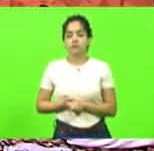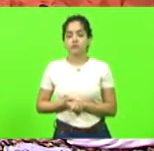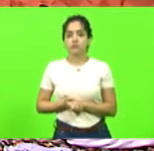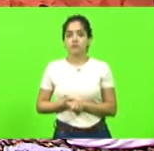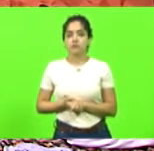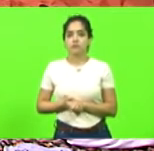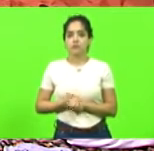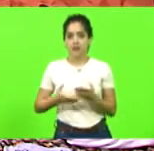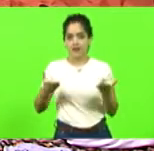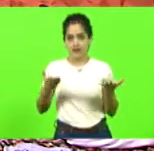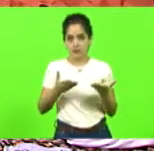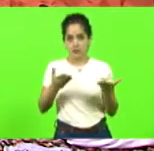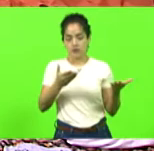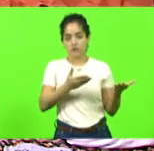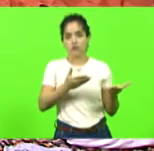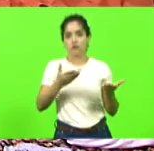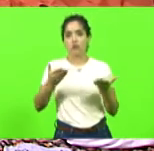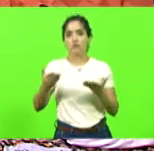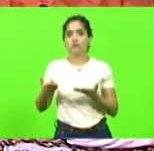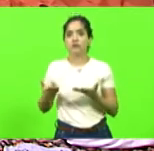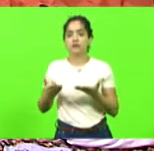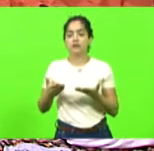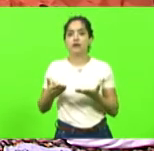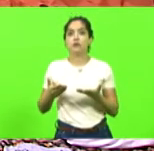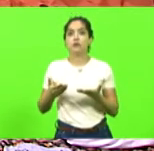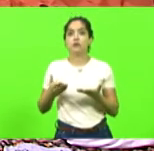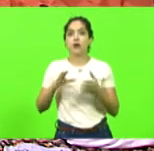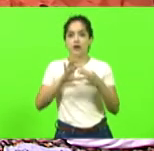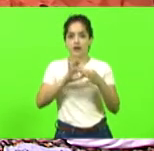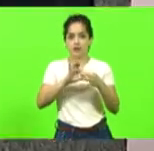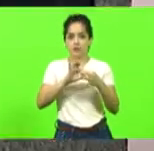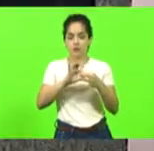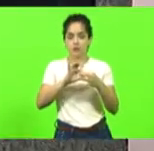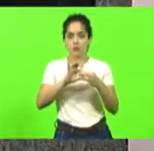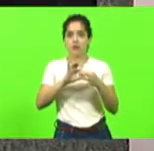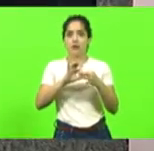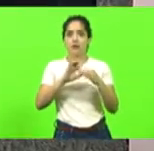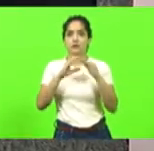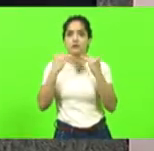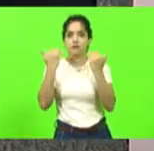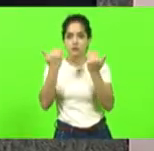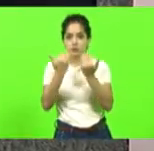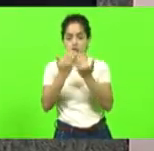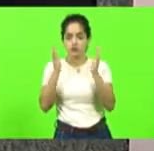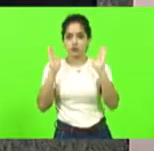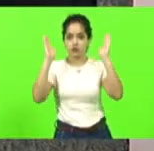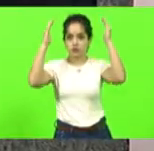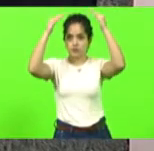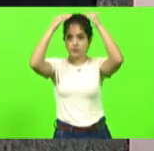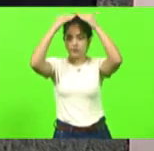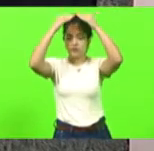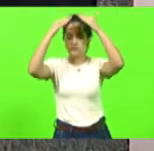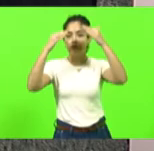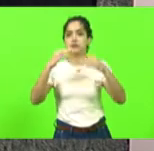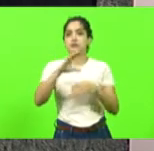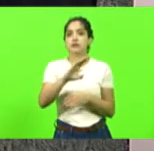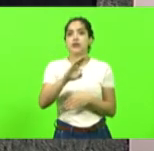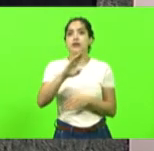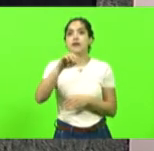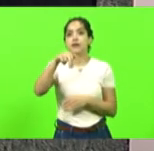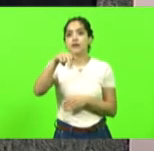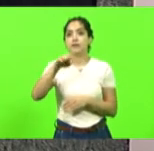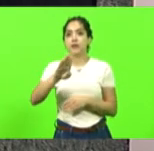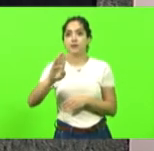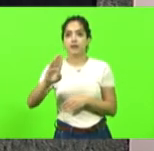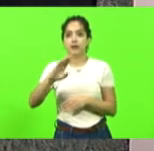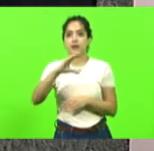Nós convidamos a senhora membro da Pastoral Social vinculada à Conferência Nacional dos Bispos do Brasil, CNBB, Carla Cristiane